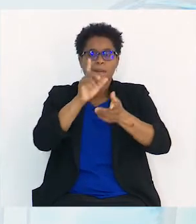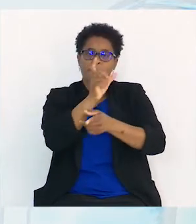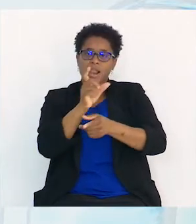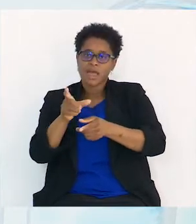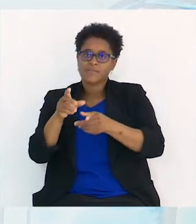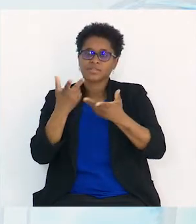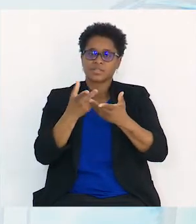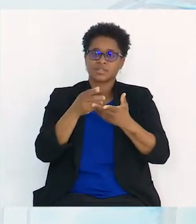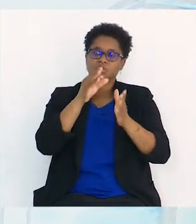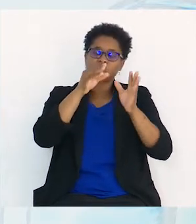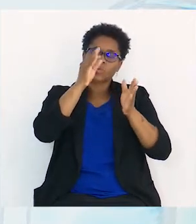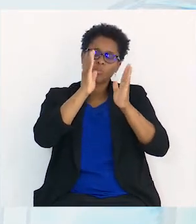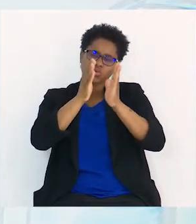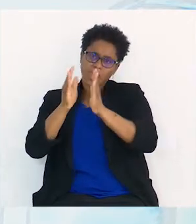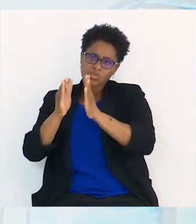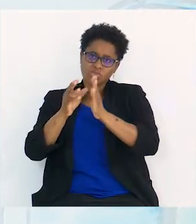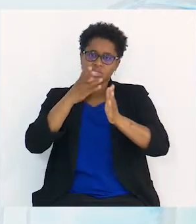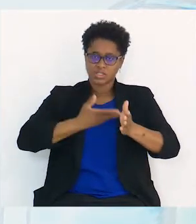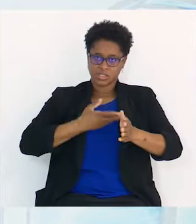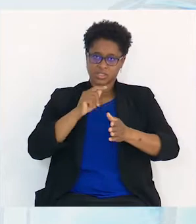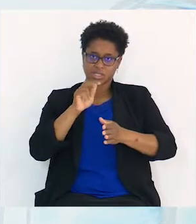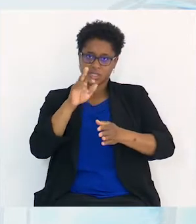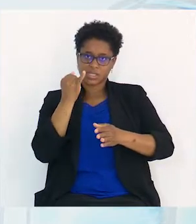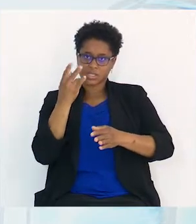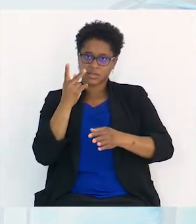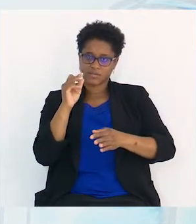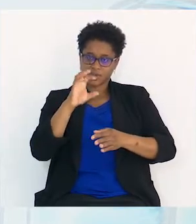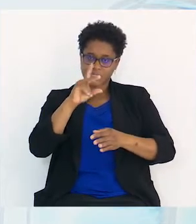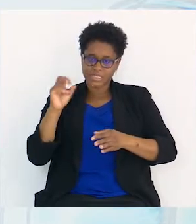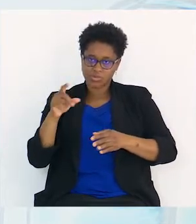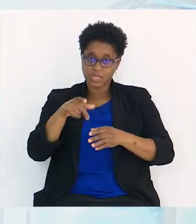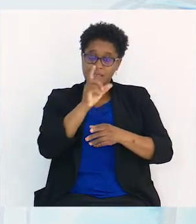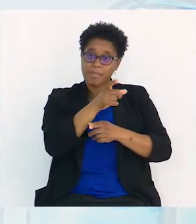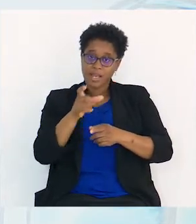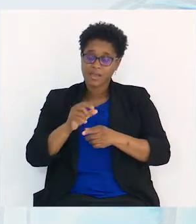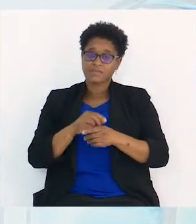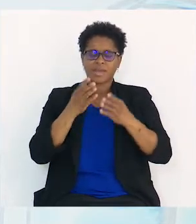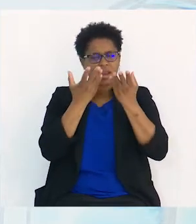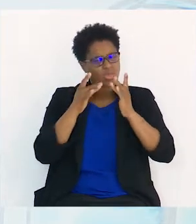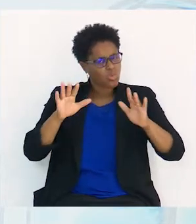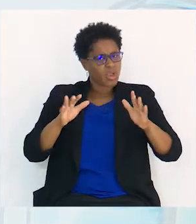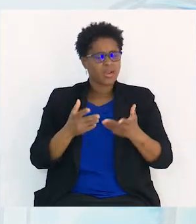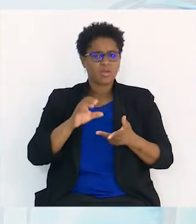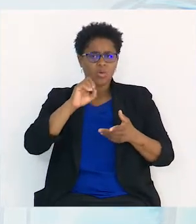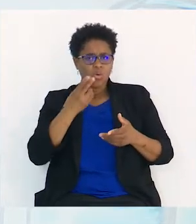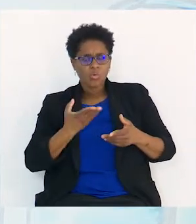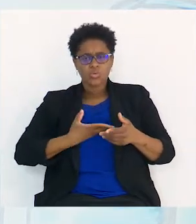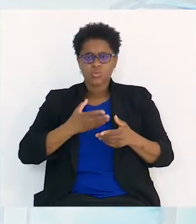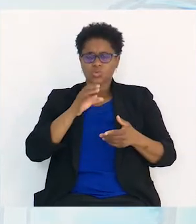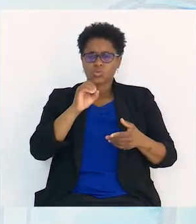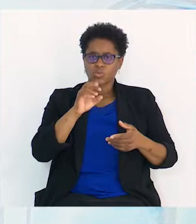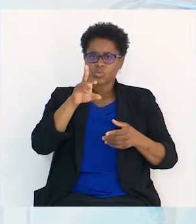processo de derivação. Dessa palavra natural ou do radical, portanto, o processo de